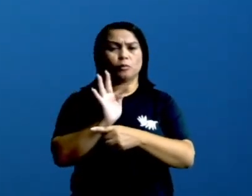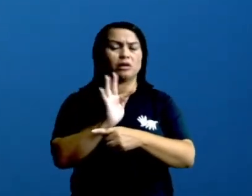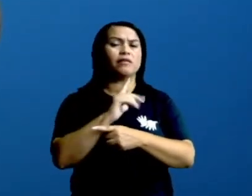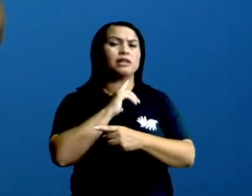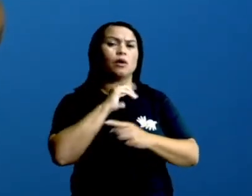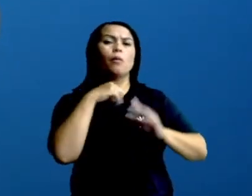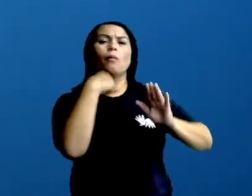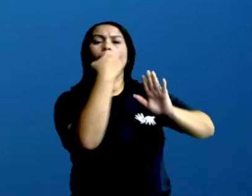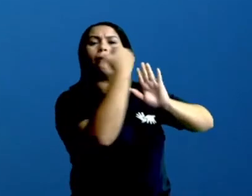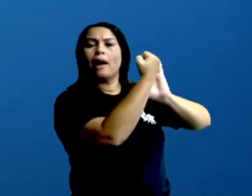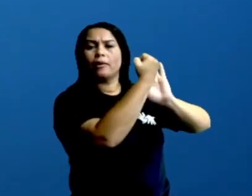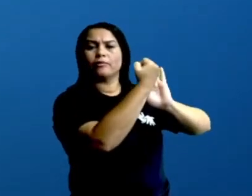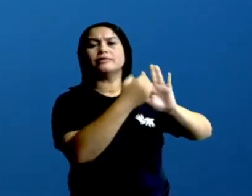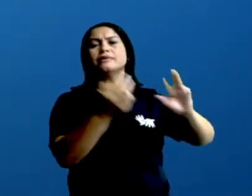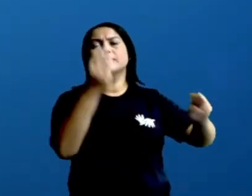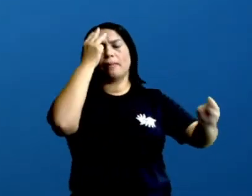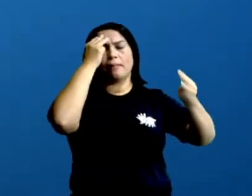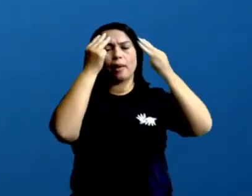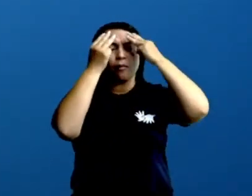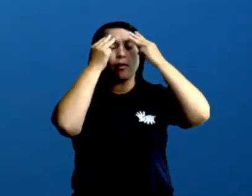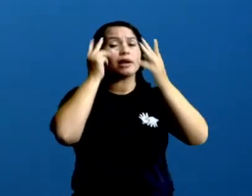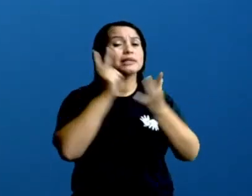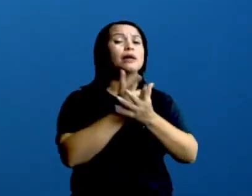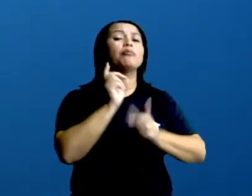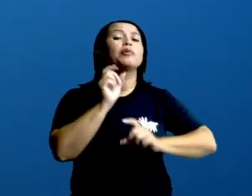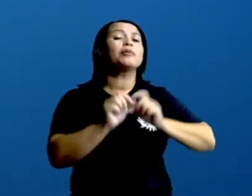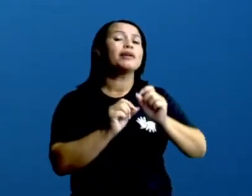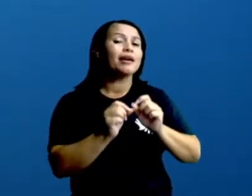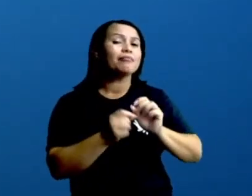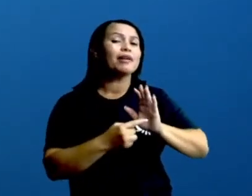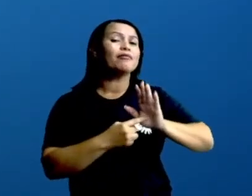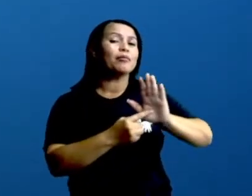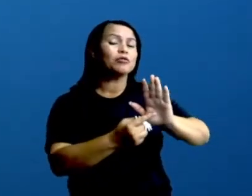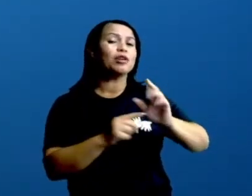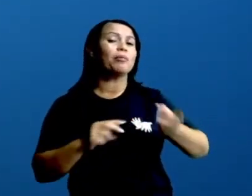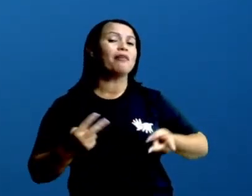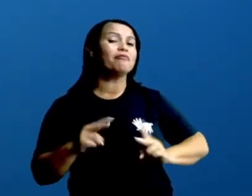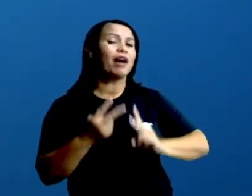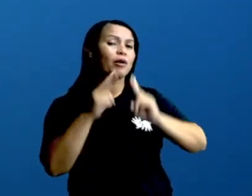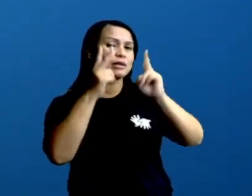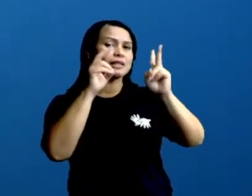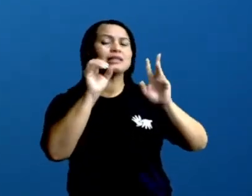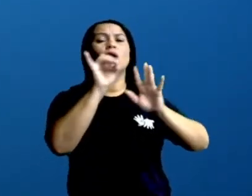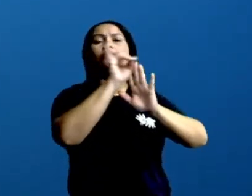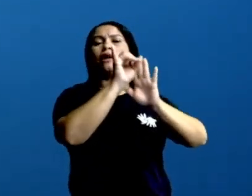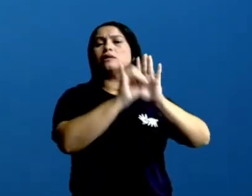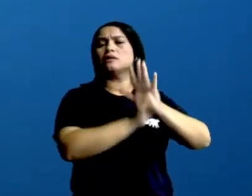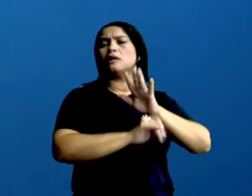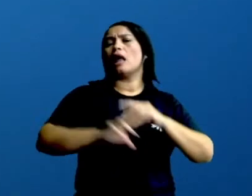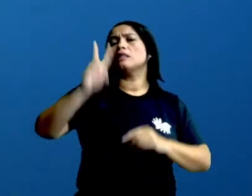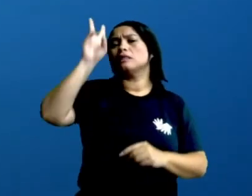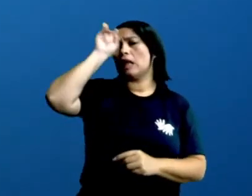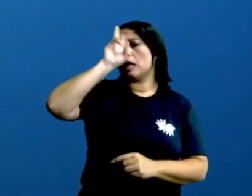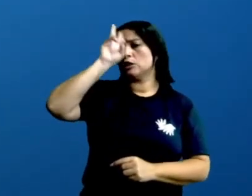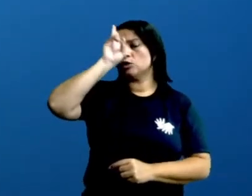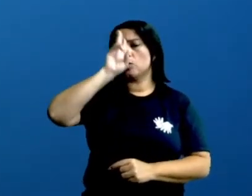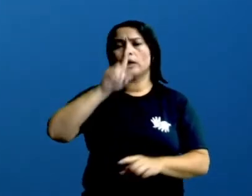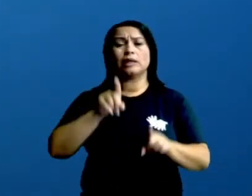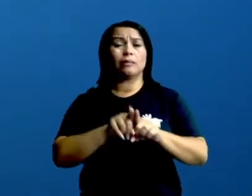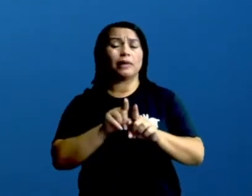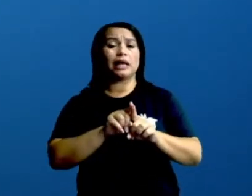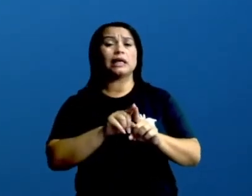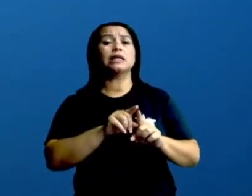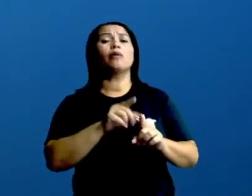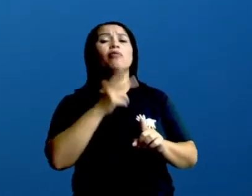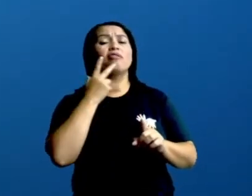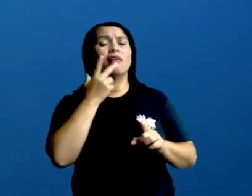de memória a respeito disso, né? Eles sempre trazem o quê? Uma valorização da identidade, da história deles. Então, estão